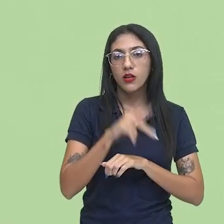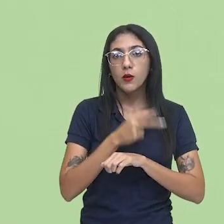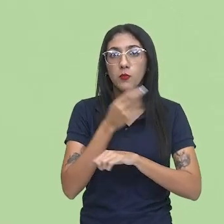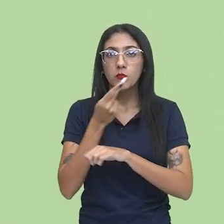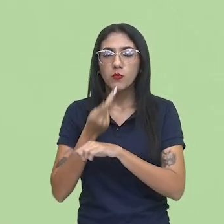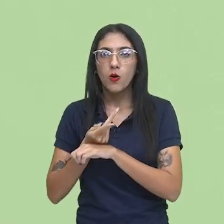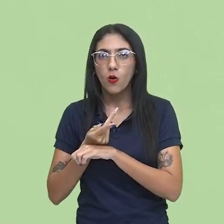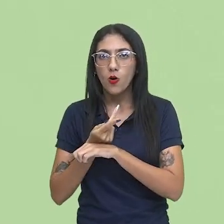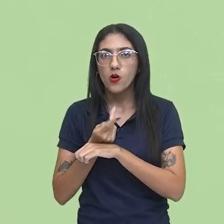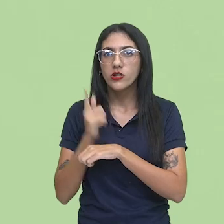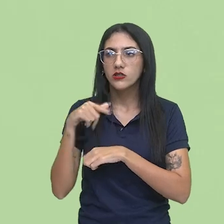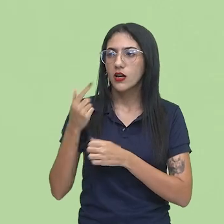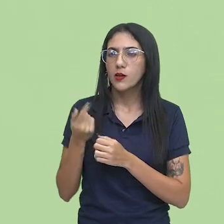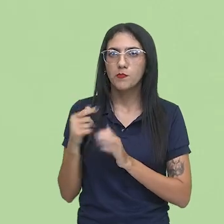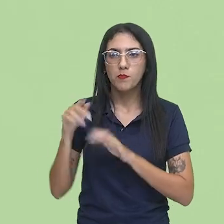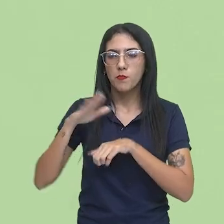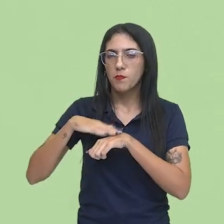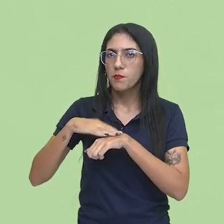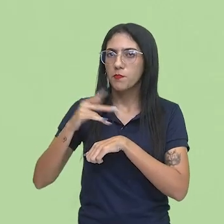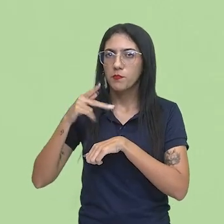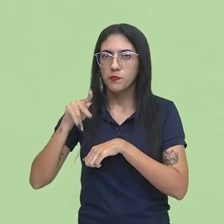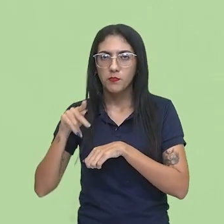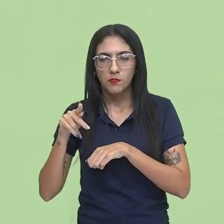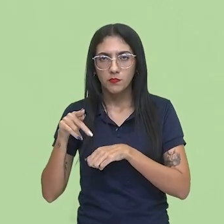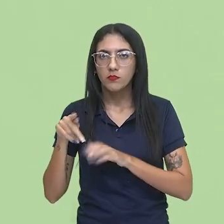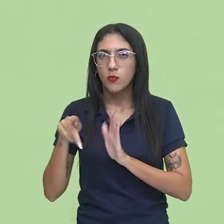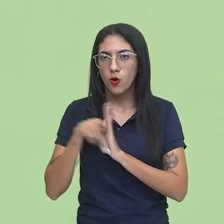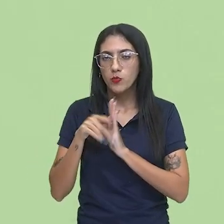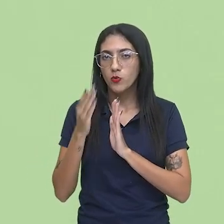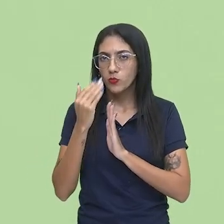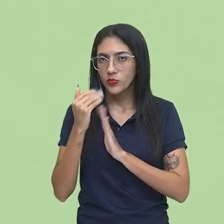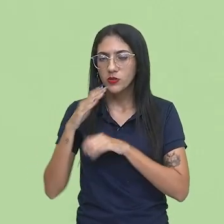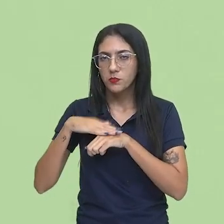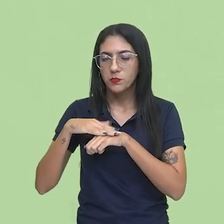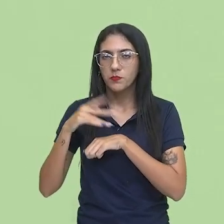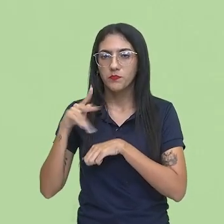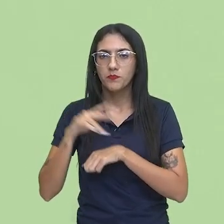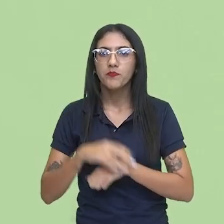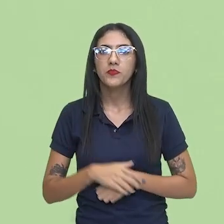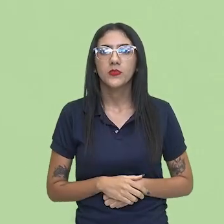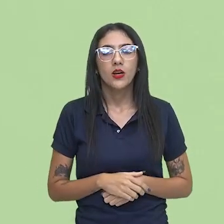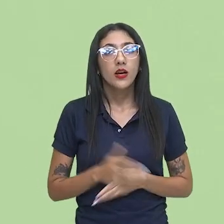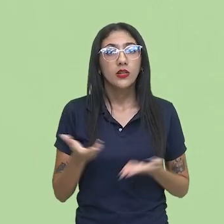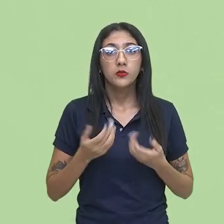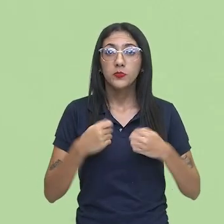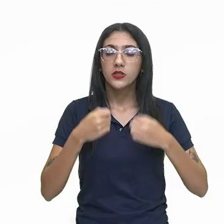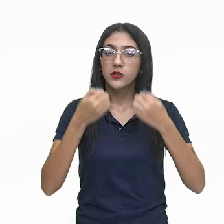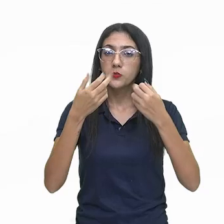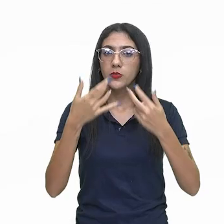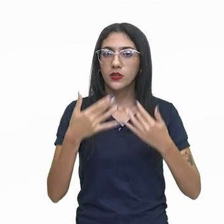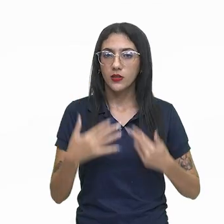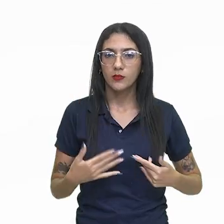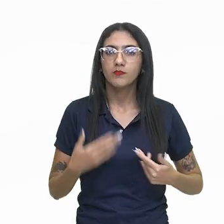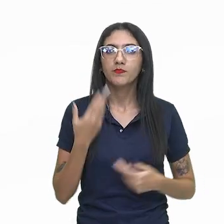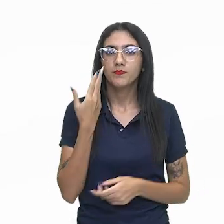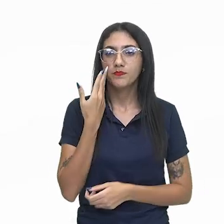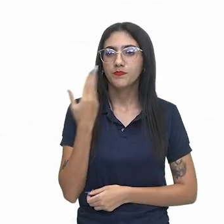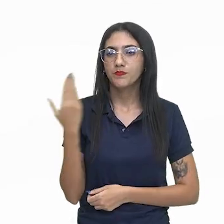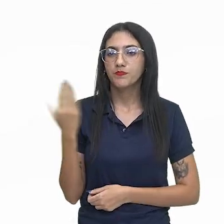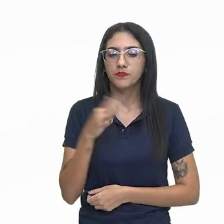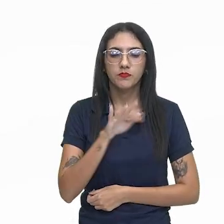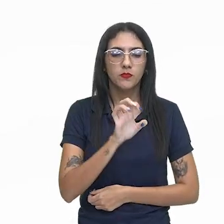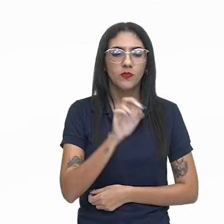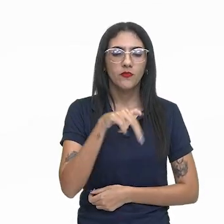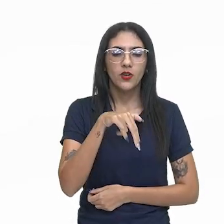passou para a parte autotrófica, vamos explicar aí os processos, né, de fermentação, que